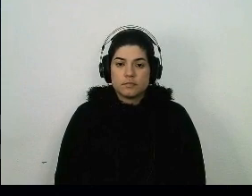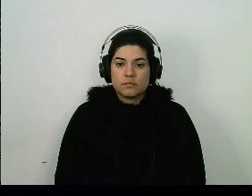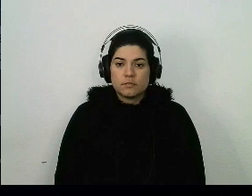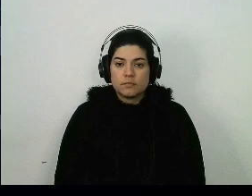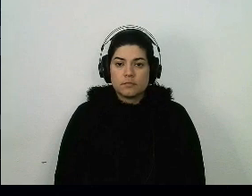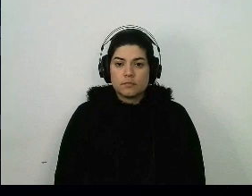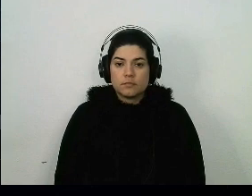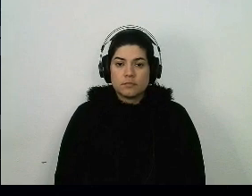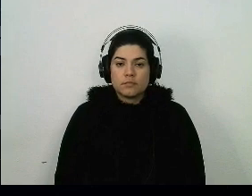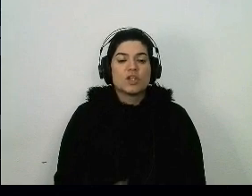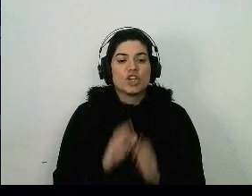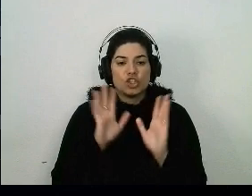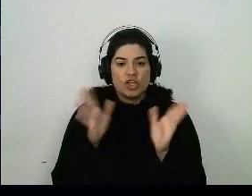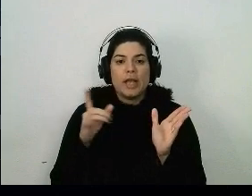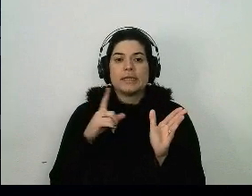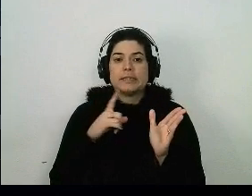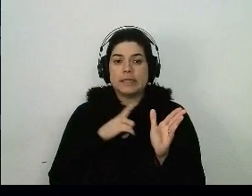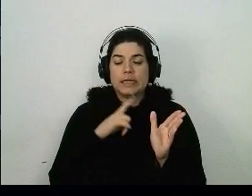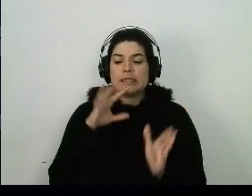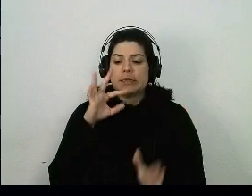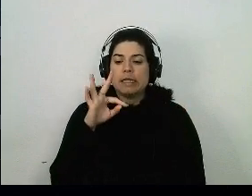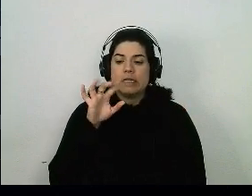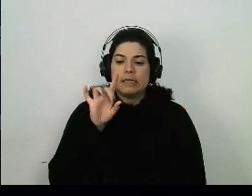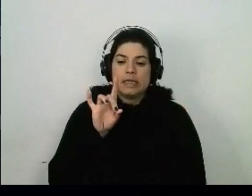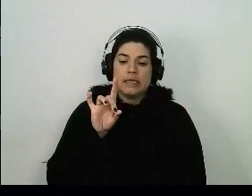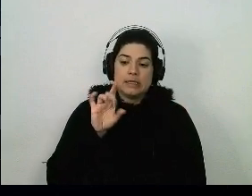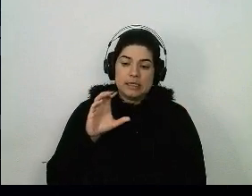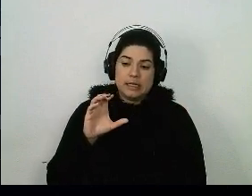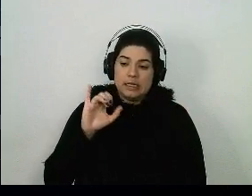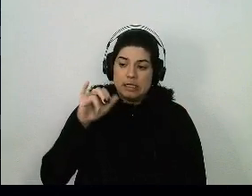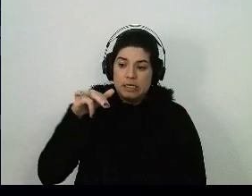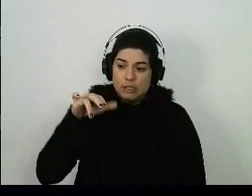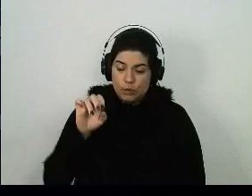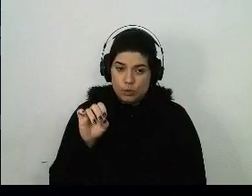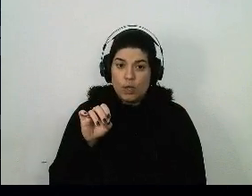Já tem aqui o TDC Hino, que foi o que eu criei antes.